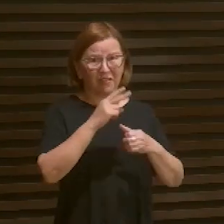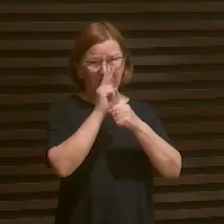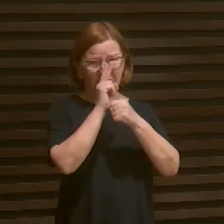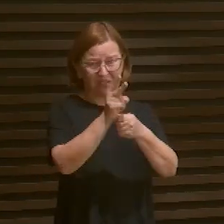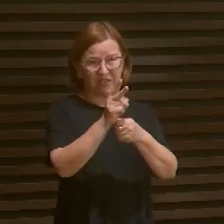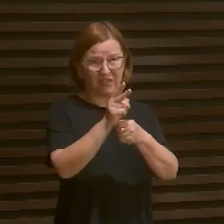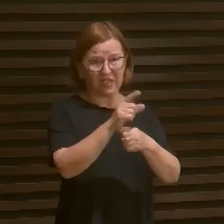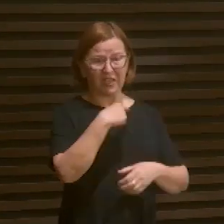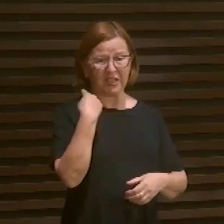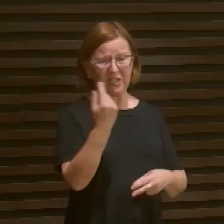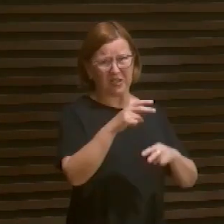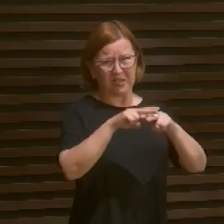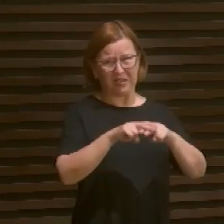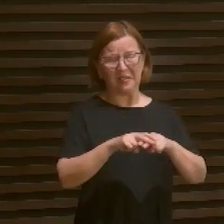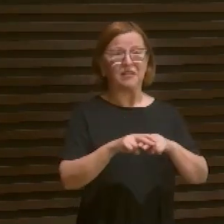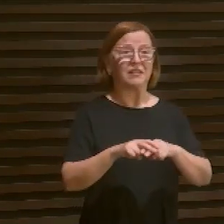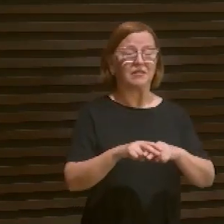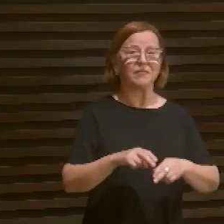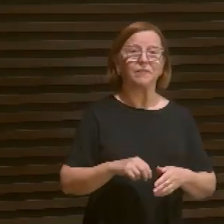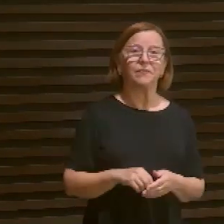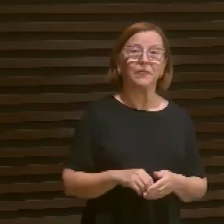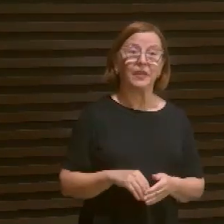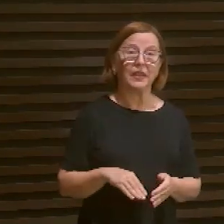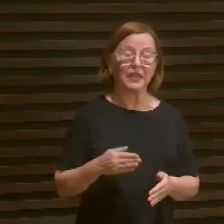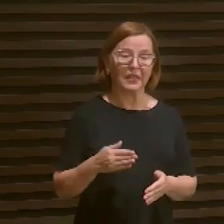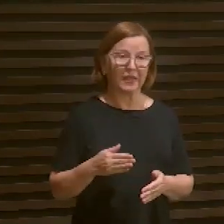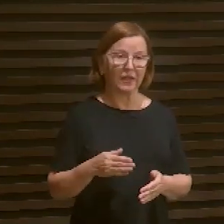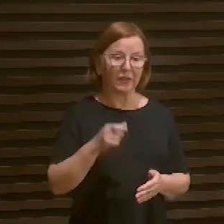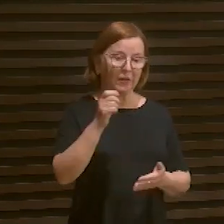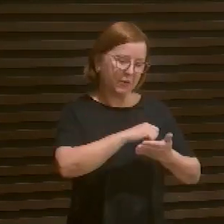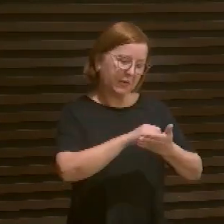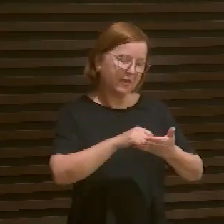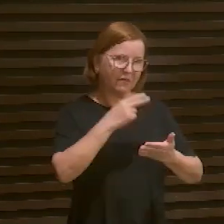nos agarramos. E aqui o escritor está lutando com essa questão.